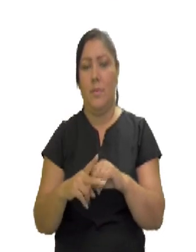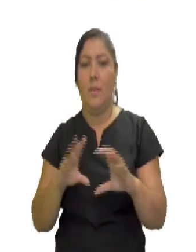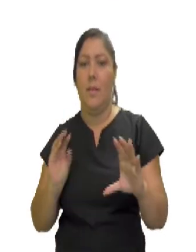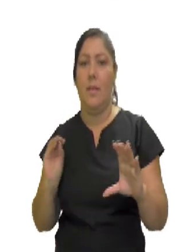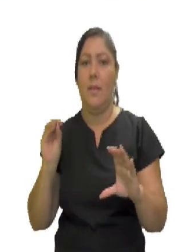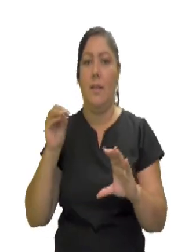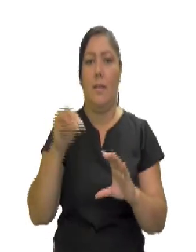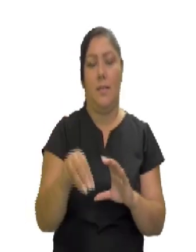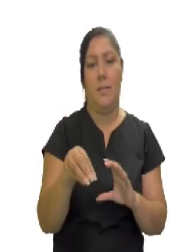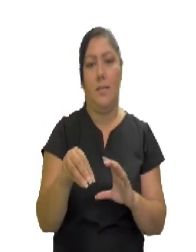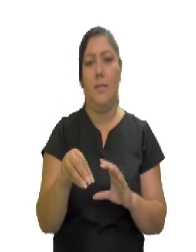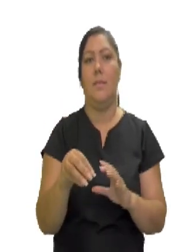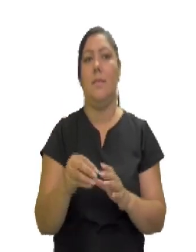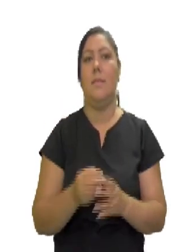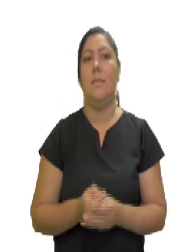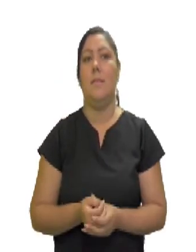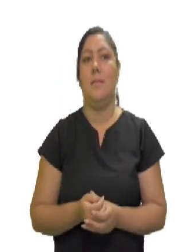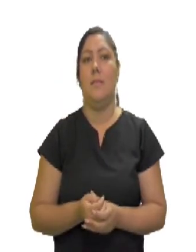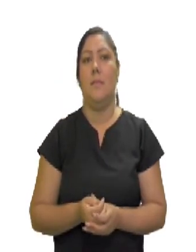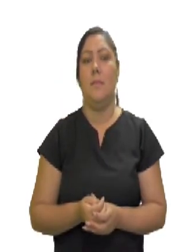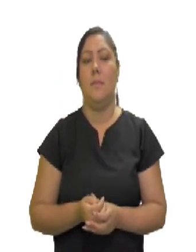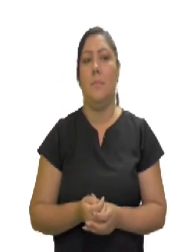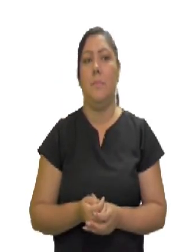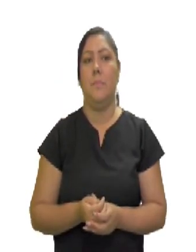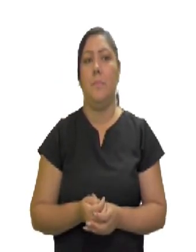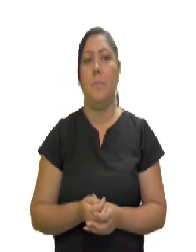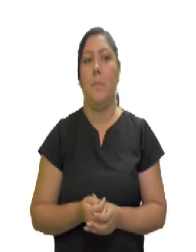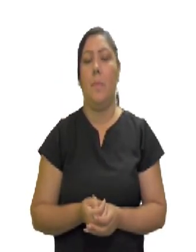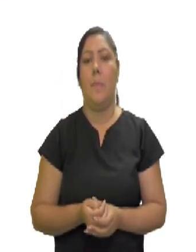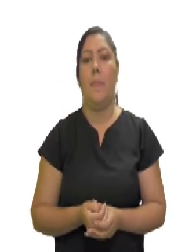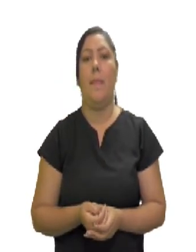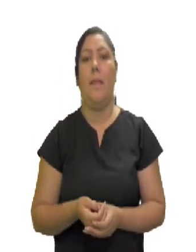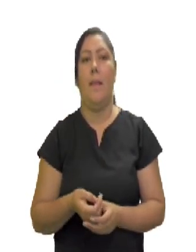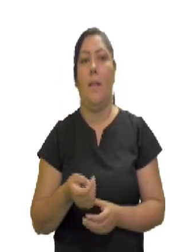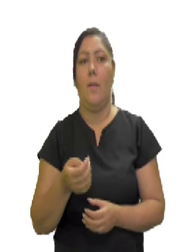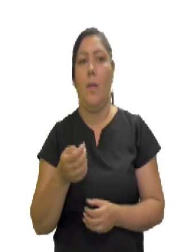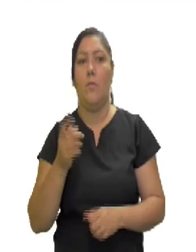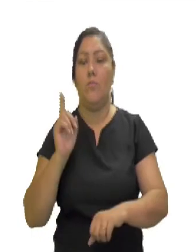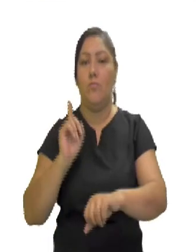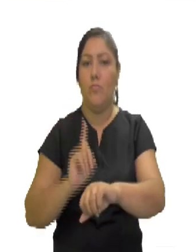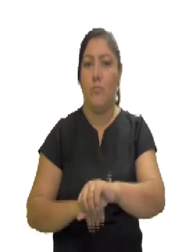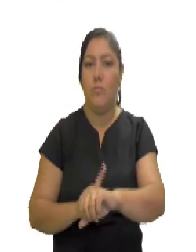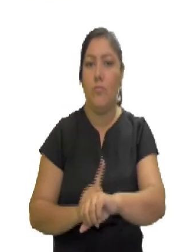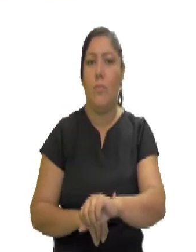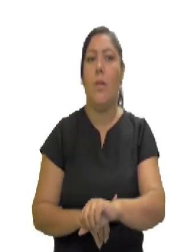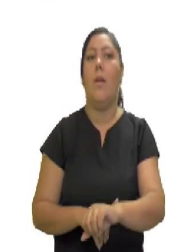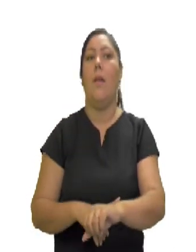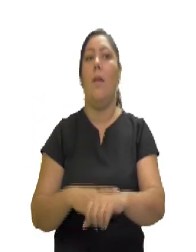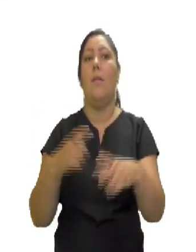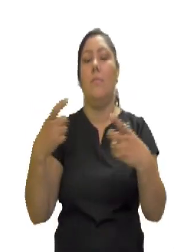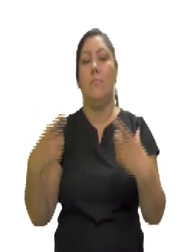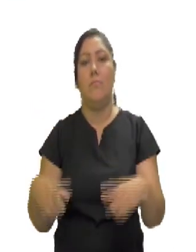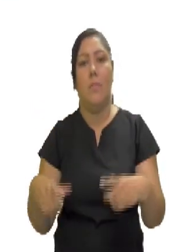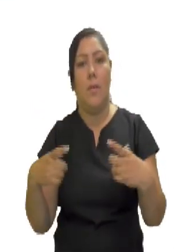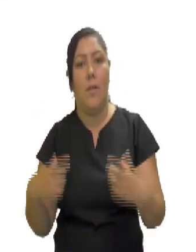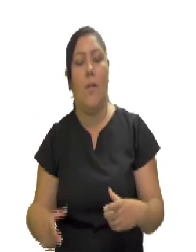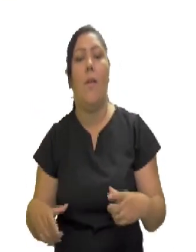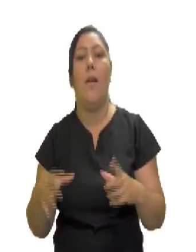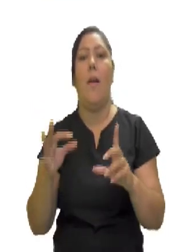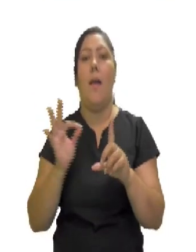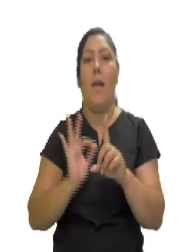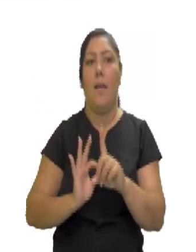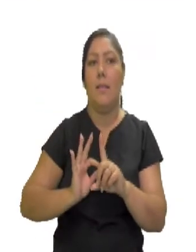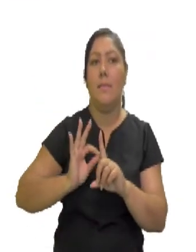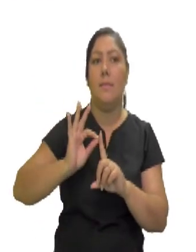intensificando-os. Então, nós temos os advérbios de tempo, de lugar, de